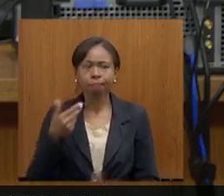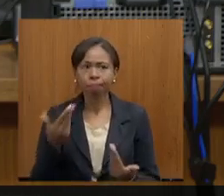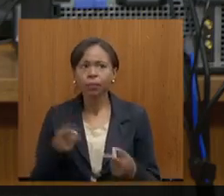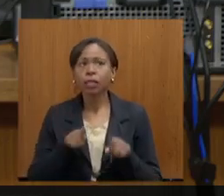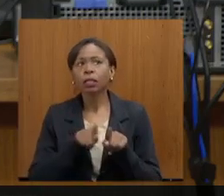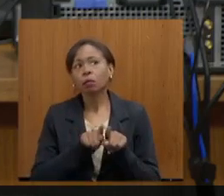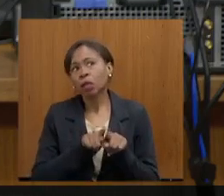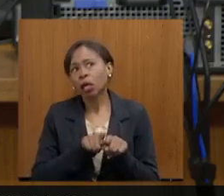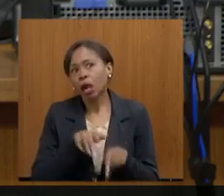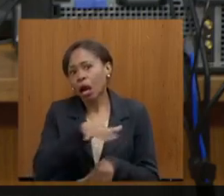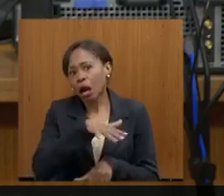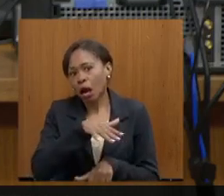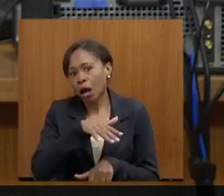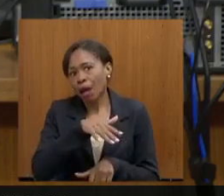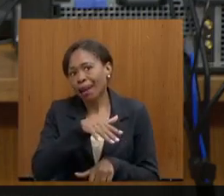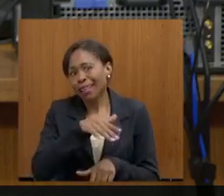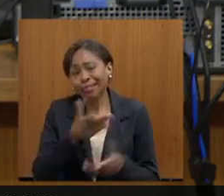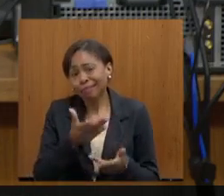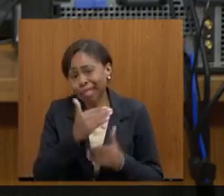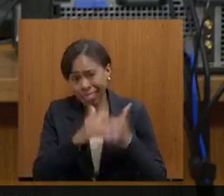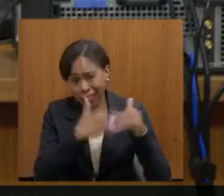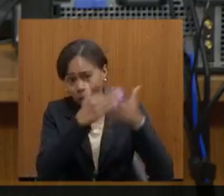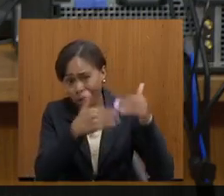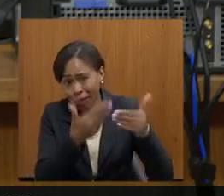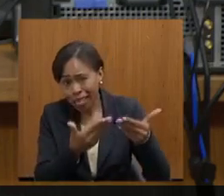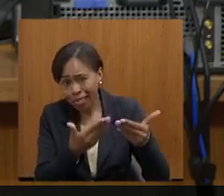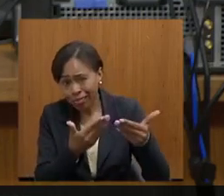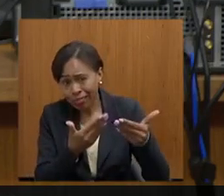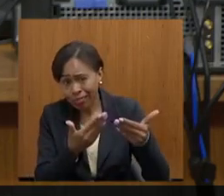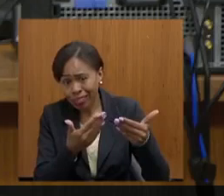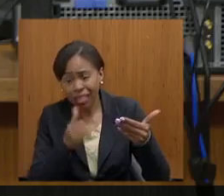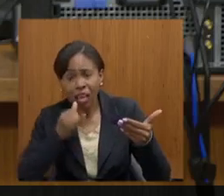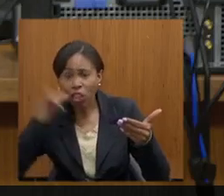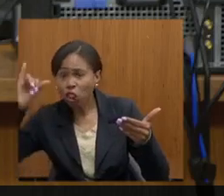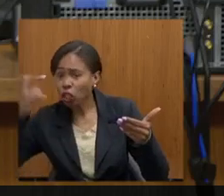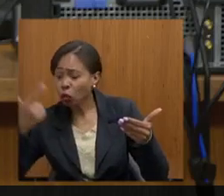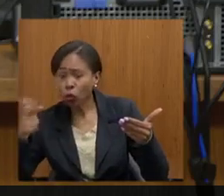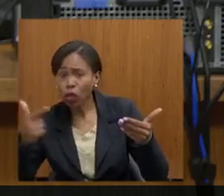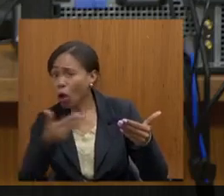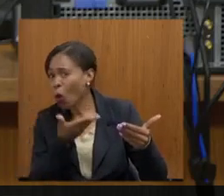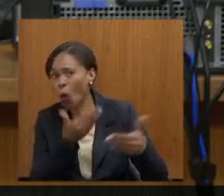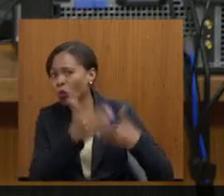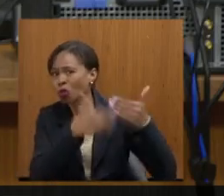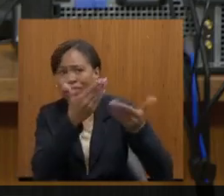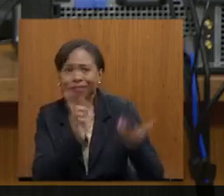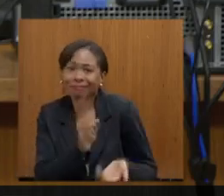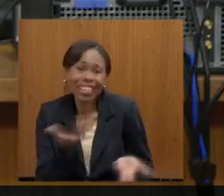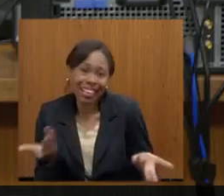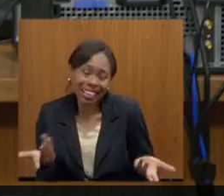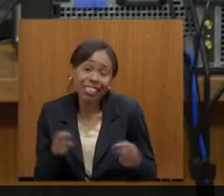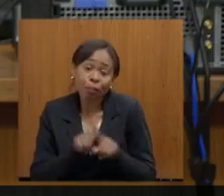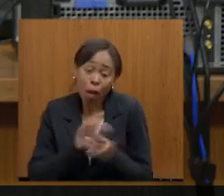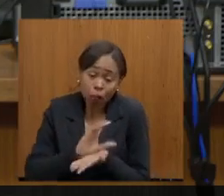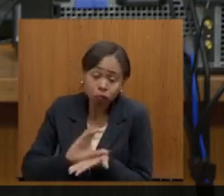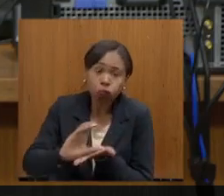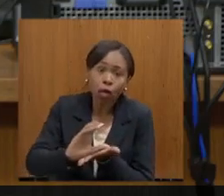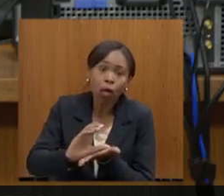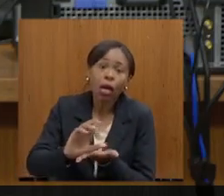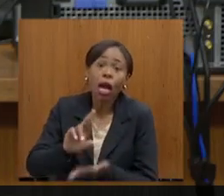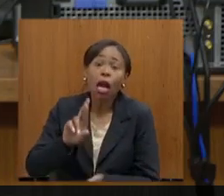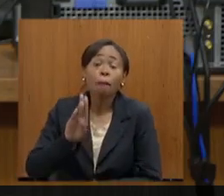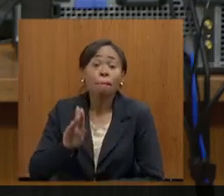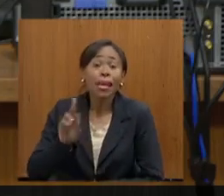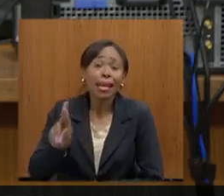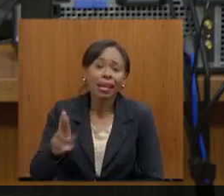desenvolvimento não se faz sem energia desenvolver não se faz sem investimento em rodovias ver tá investindo Dois